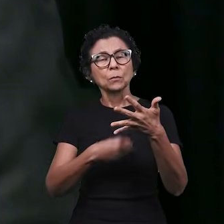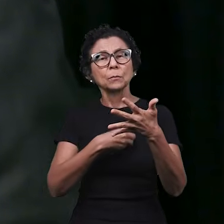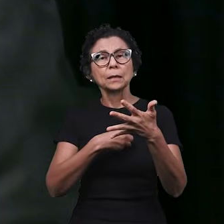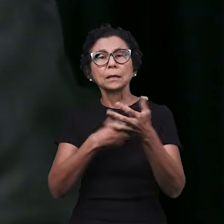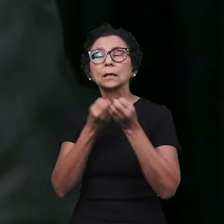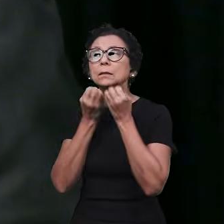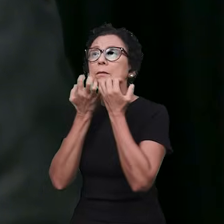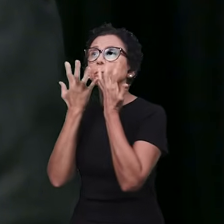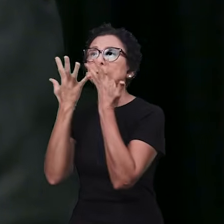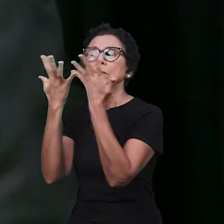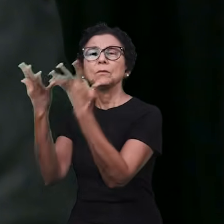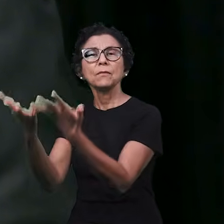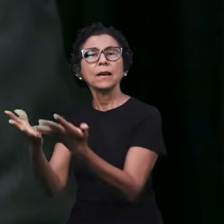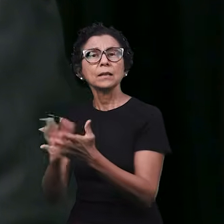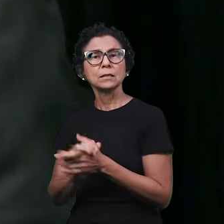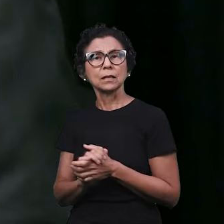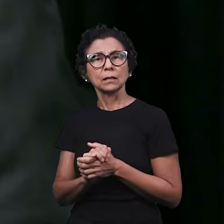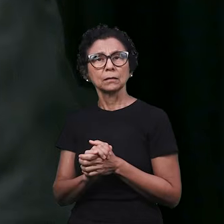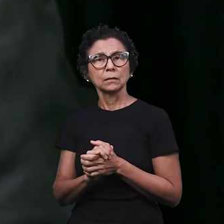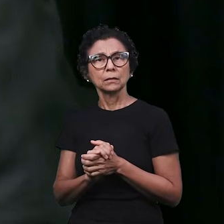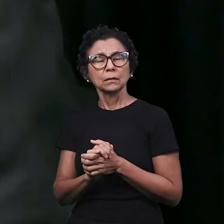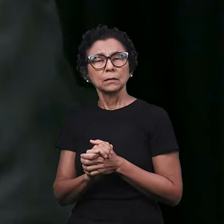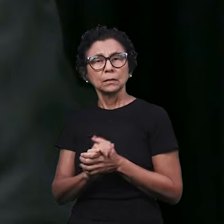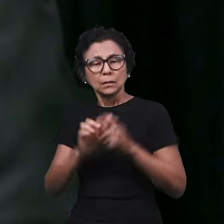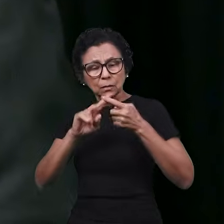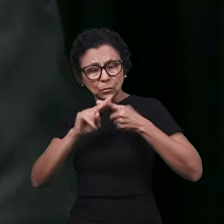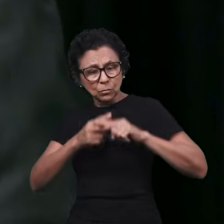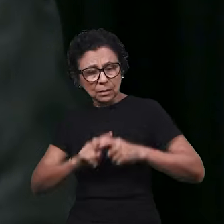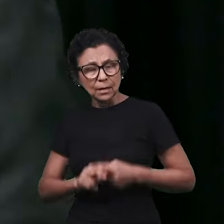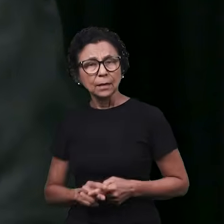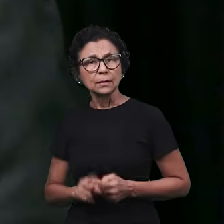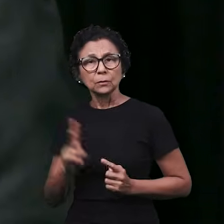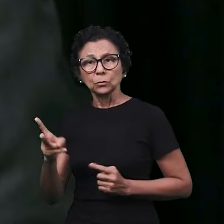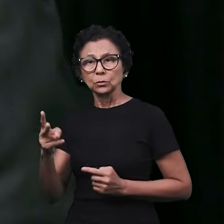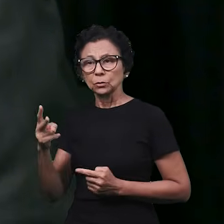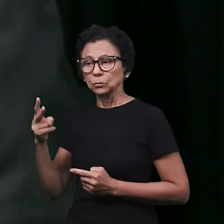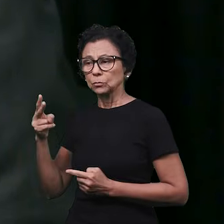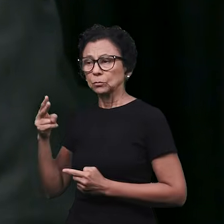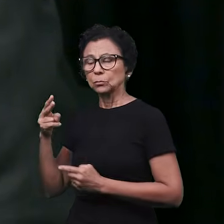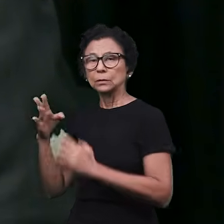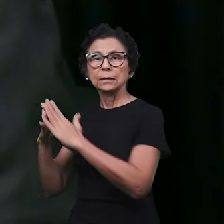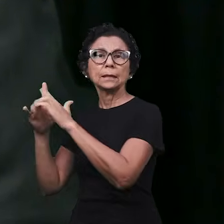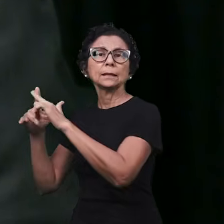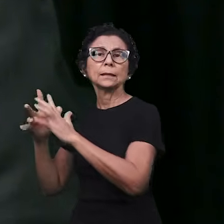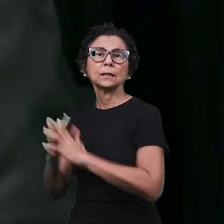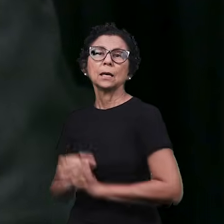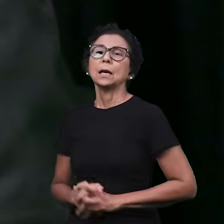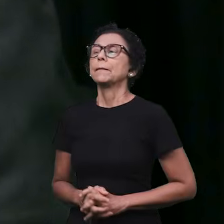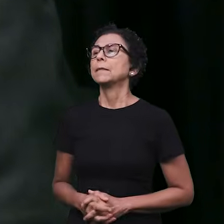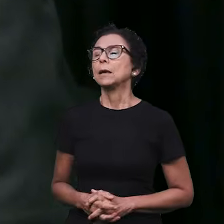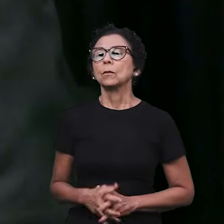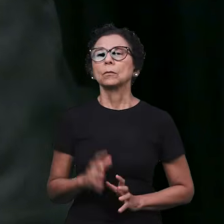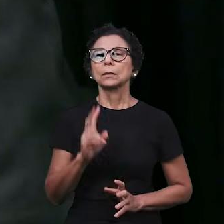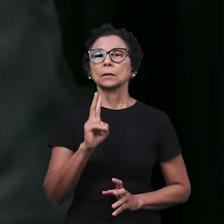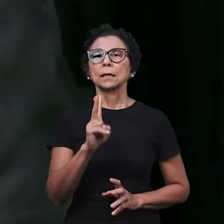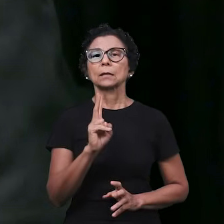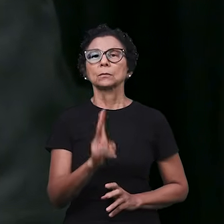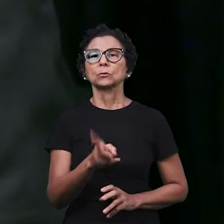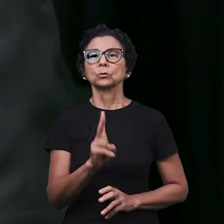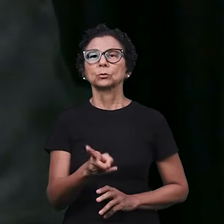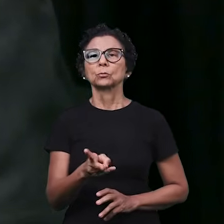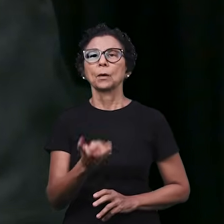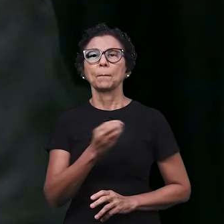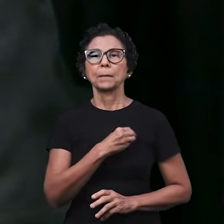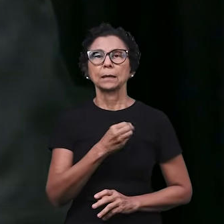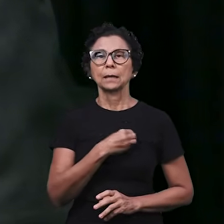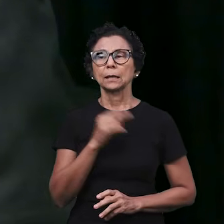Acerta a sua vida com Deus. Muda de vida e permanece na igreja. Não, eu quero continuar no pecado e continuar na igreja.